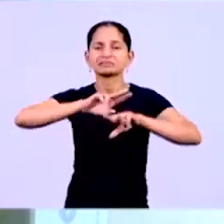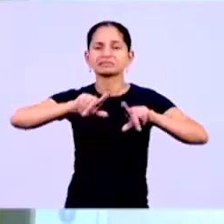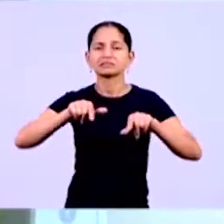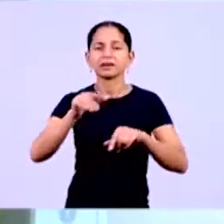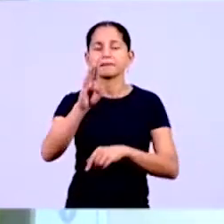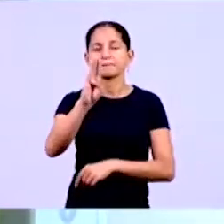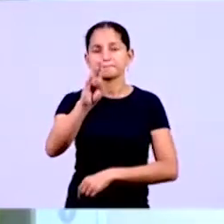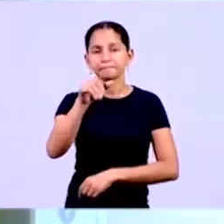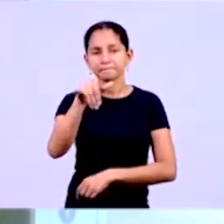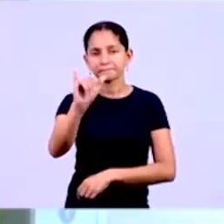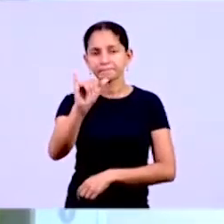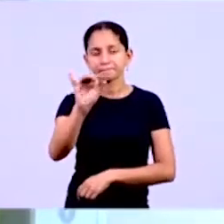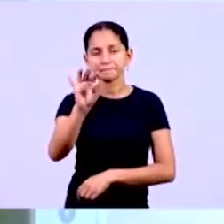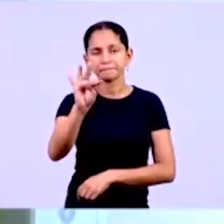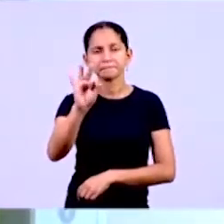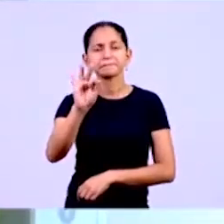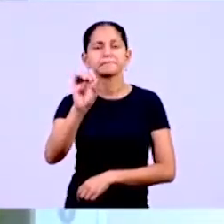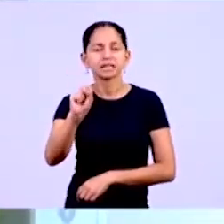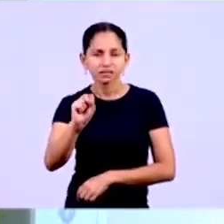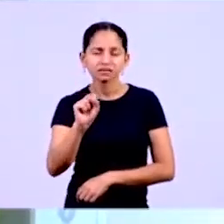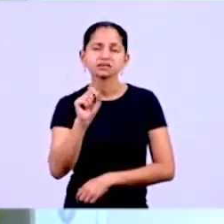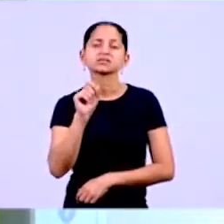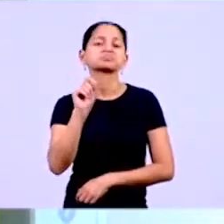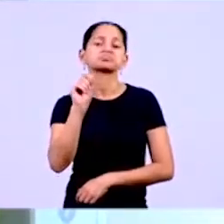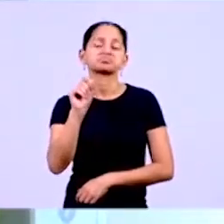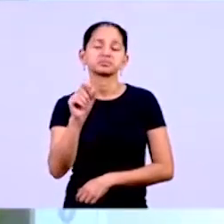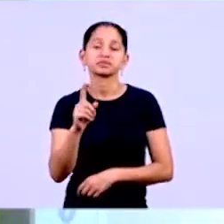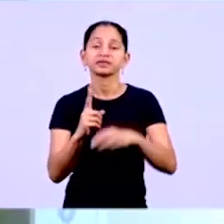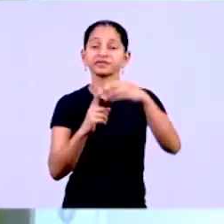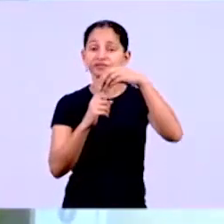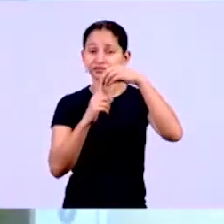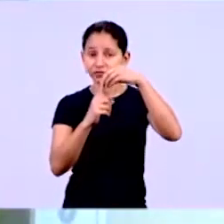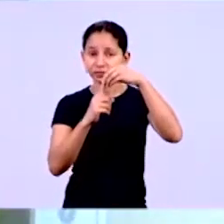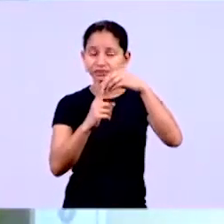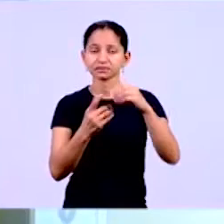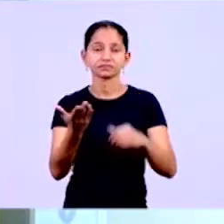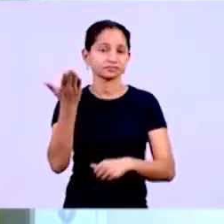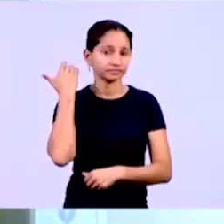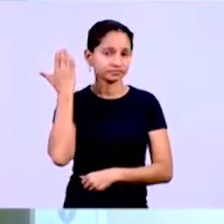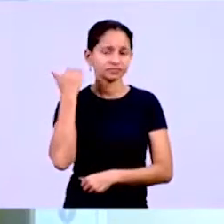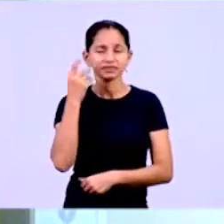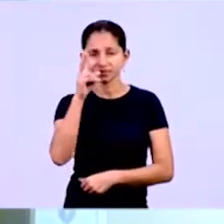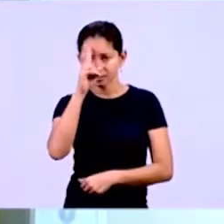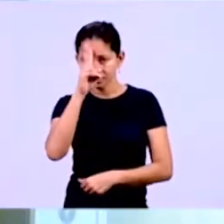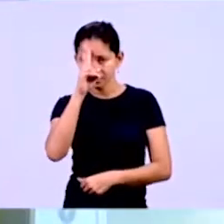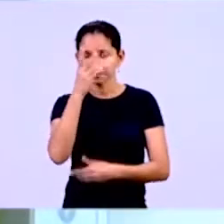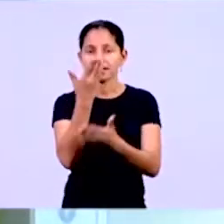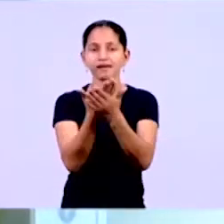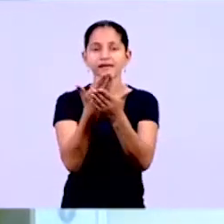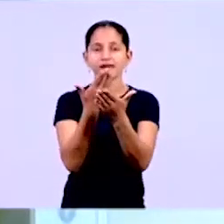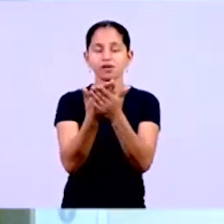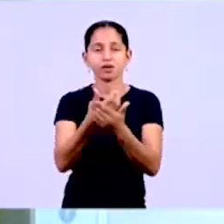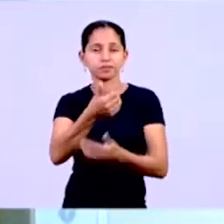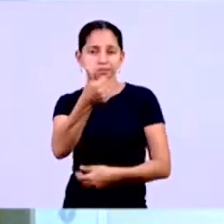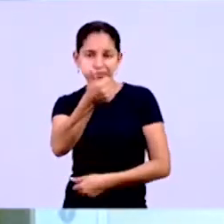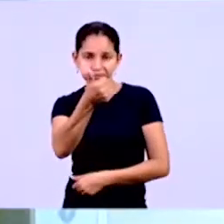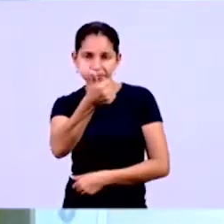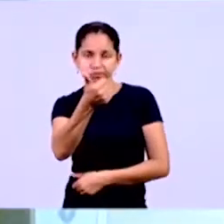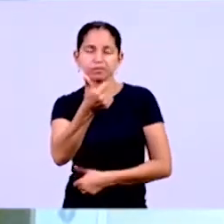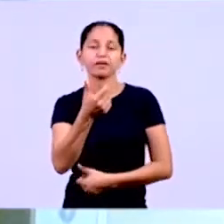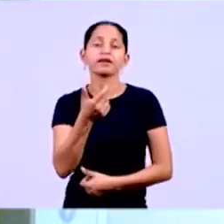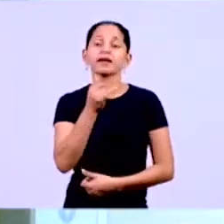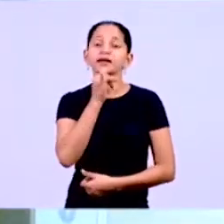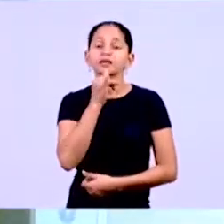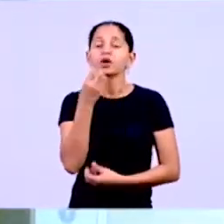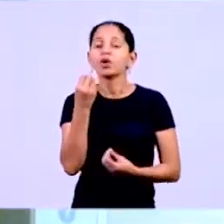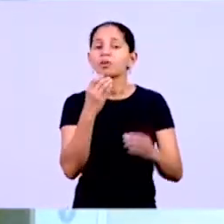bytes? O que é uma informação? Não sei se você se lembra, naquela nossa primeira aula, que eu defini como é que como é que a